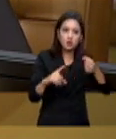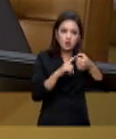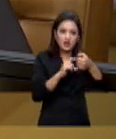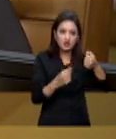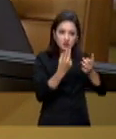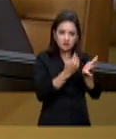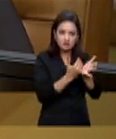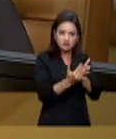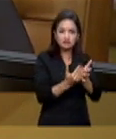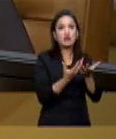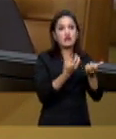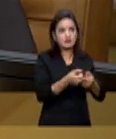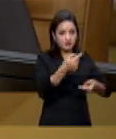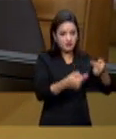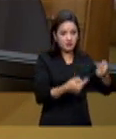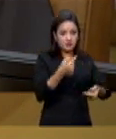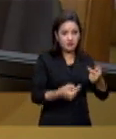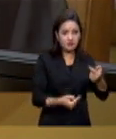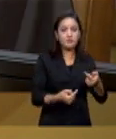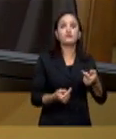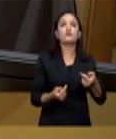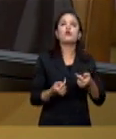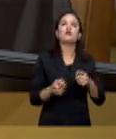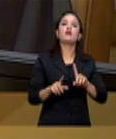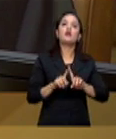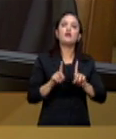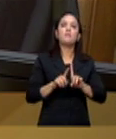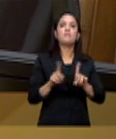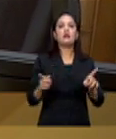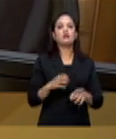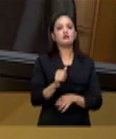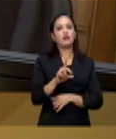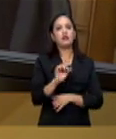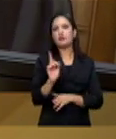conhecida, julgar improcedente o pedido.